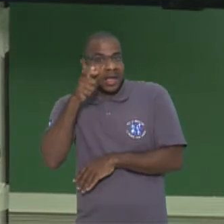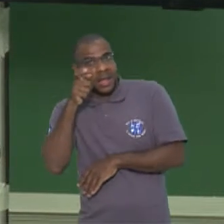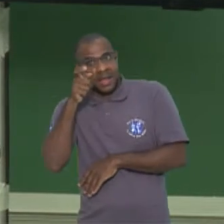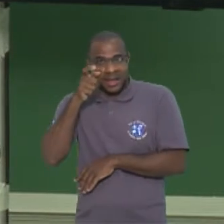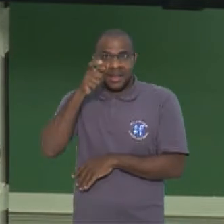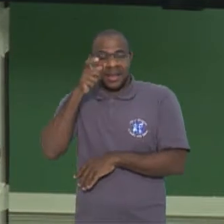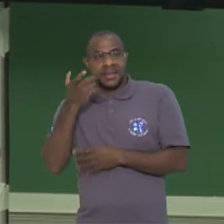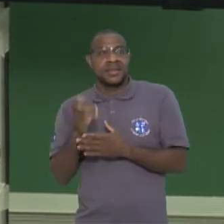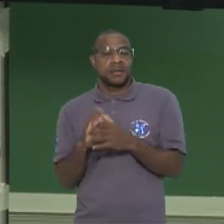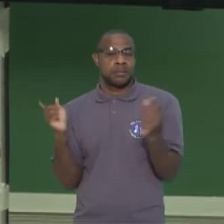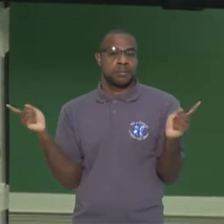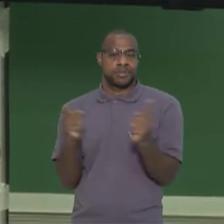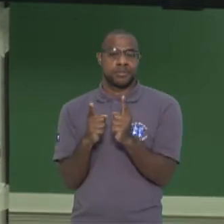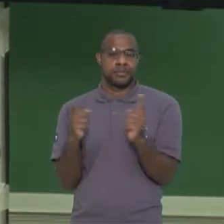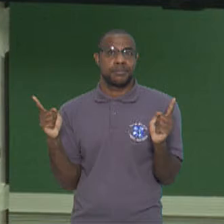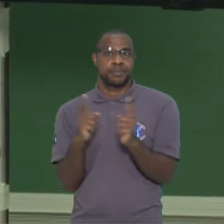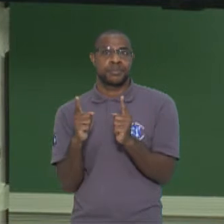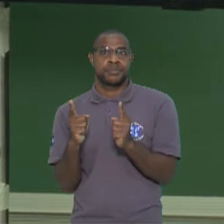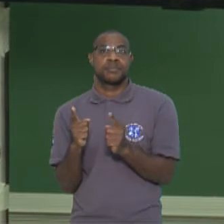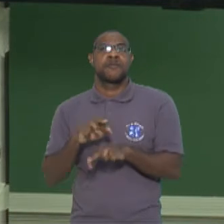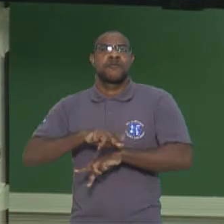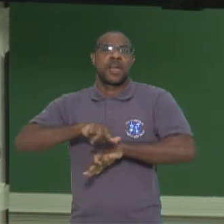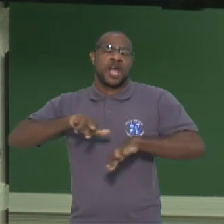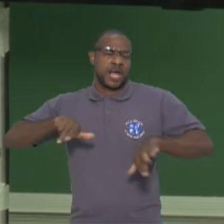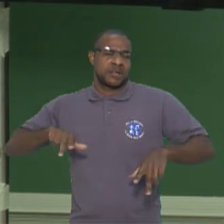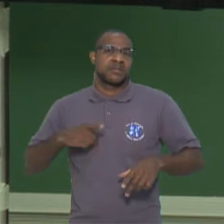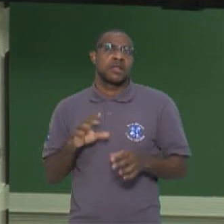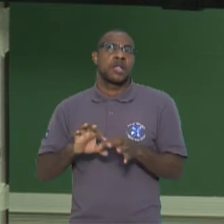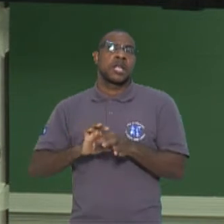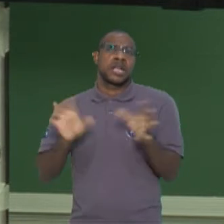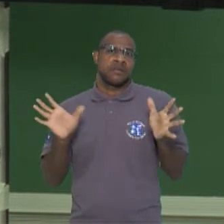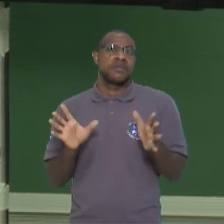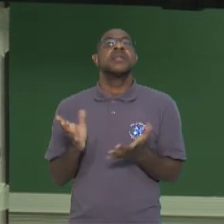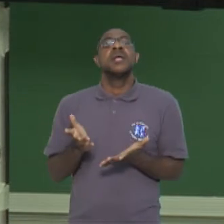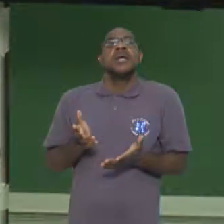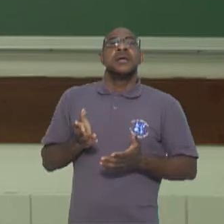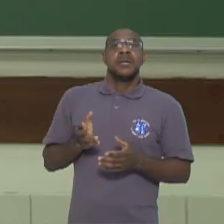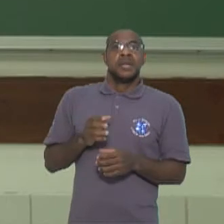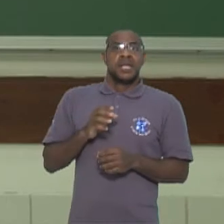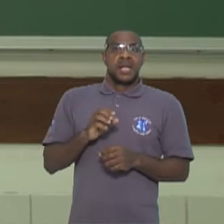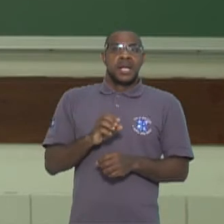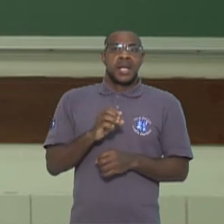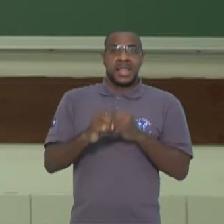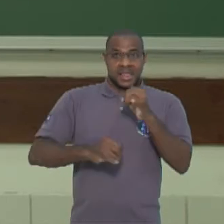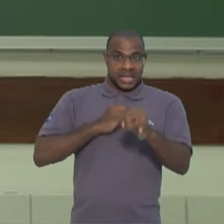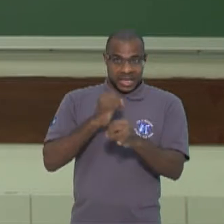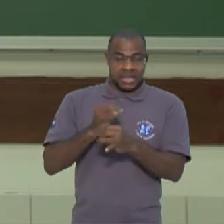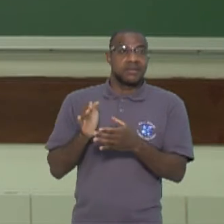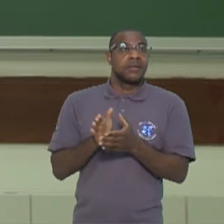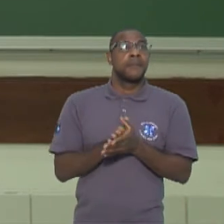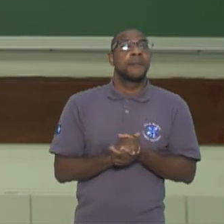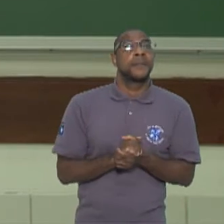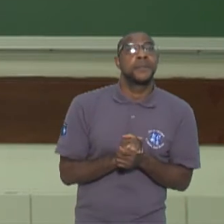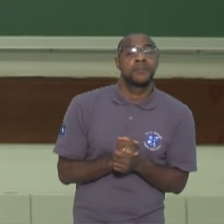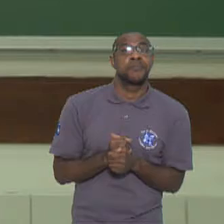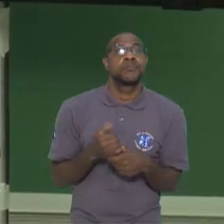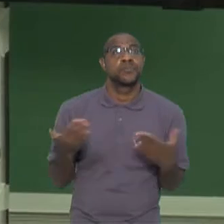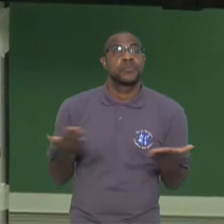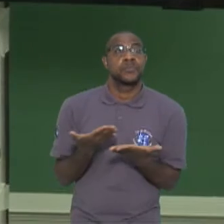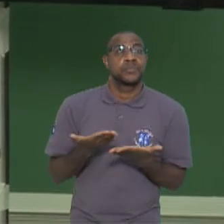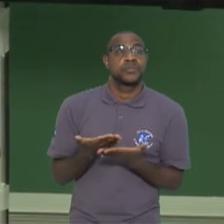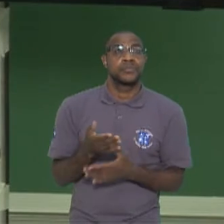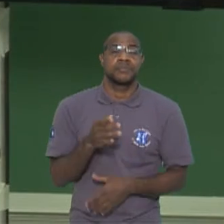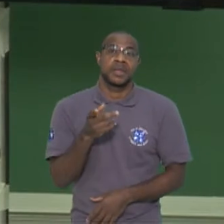diversos curta-metragens disponíveis na internet. Então, a seguir a gente vai ver só um exemplo de